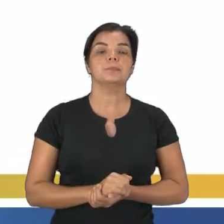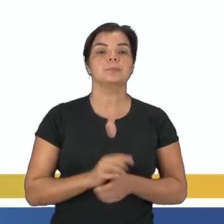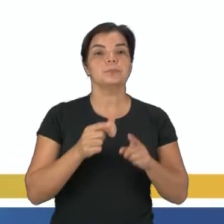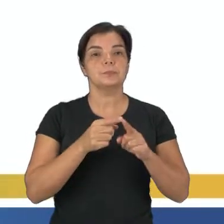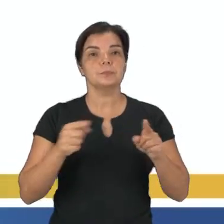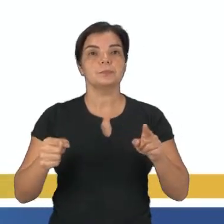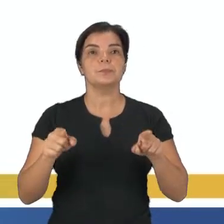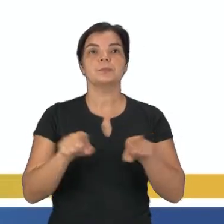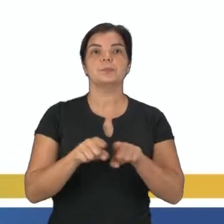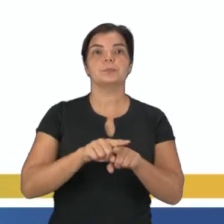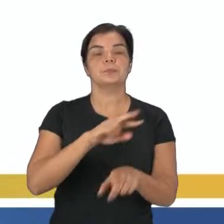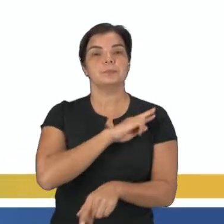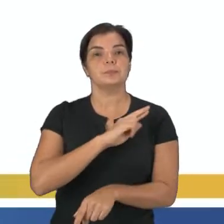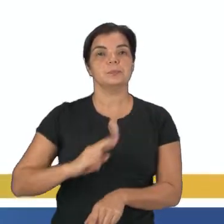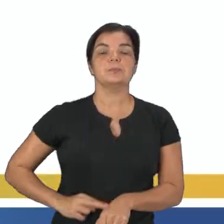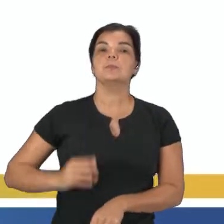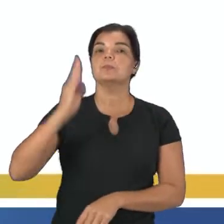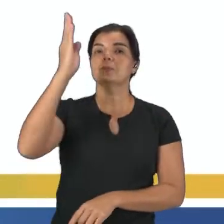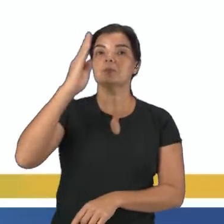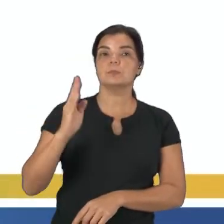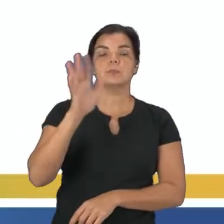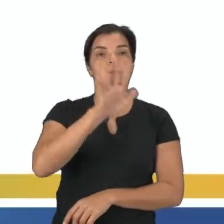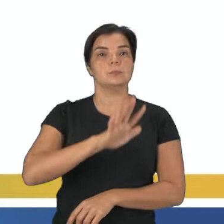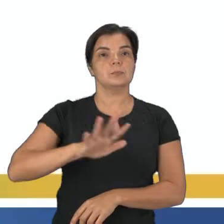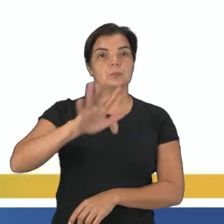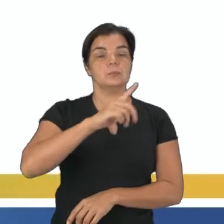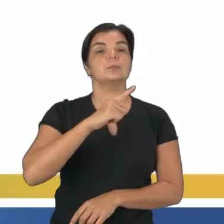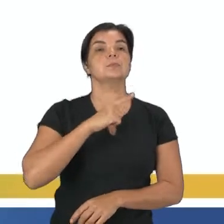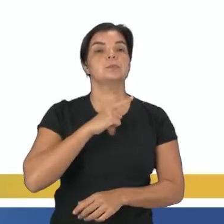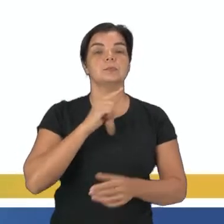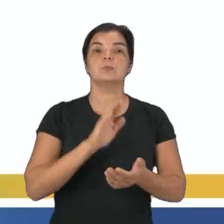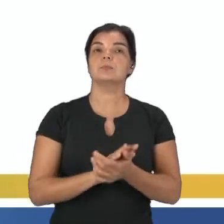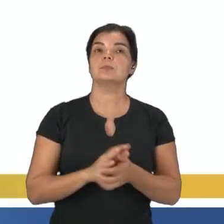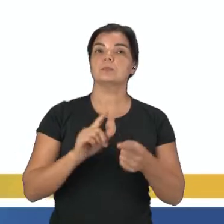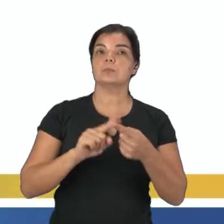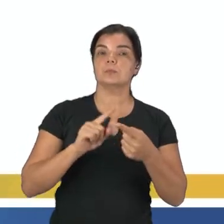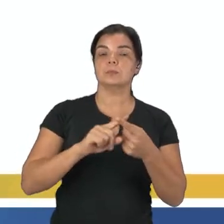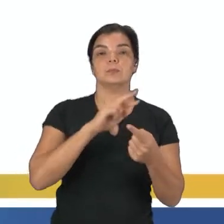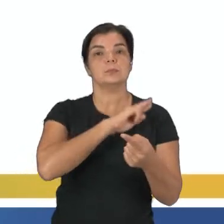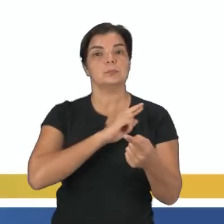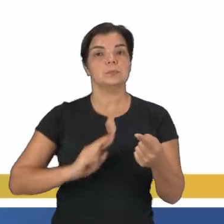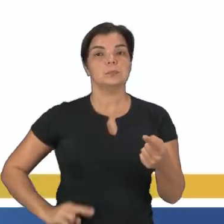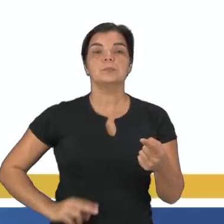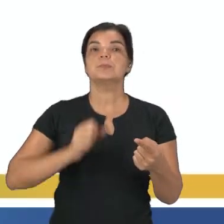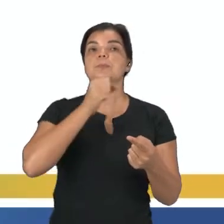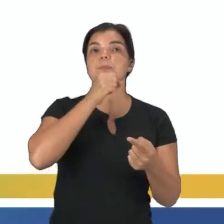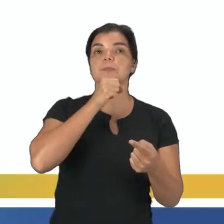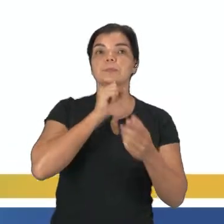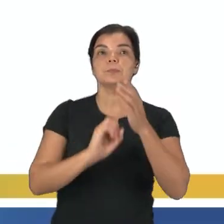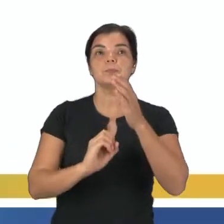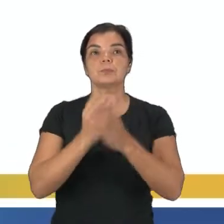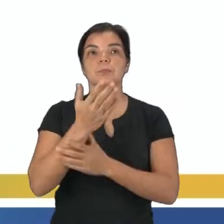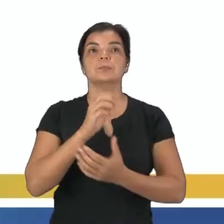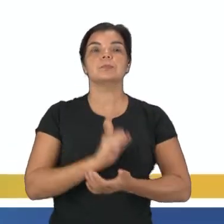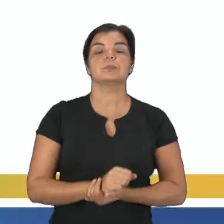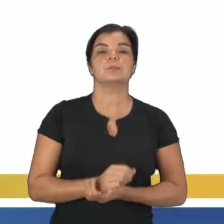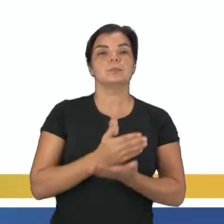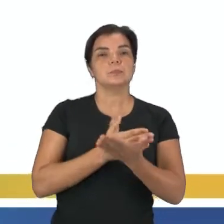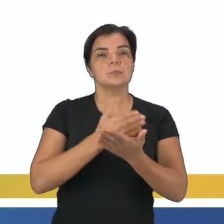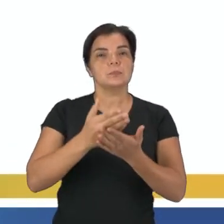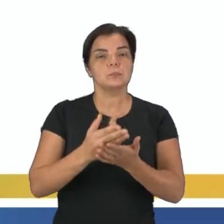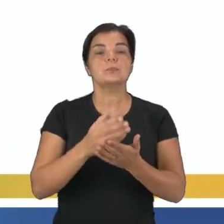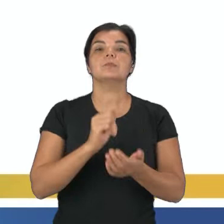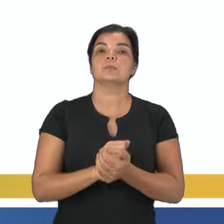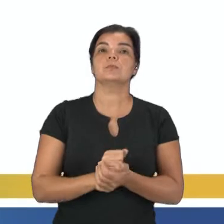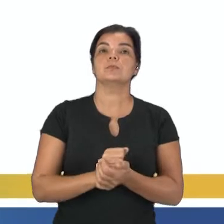período republicano no Brasil geral. E aí a gente tem essas divisões, a República Velha, que surgiu logo no início